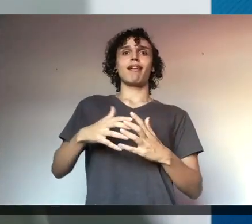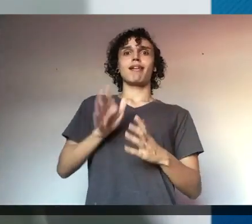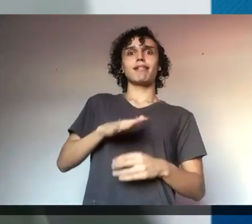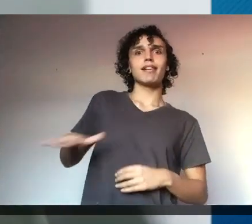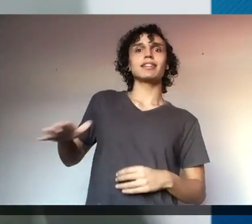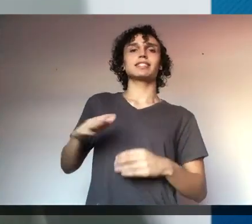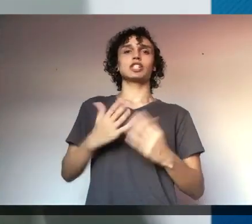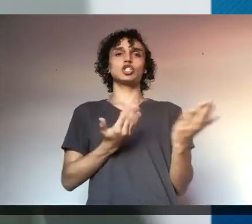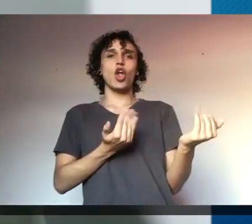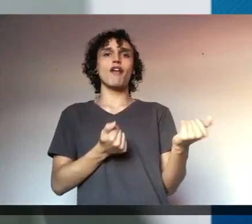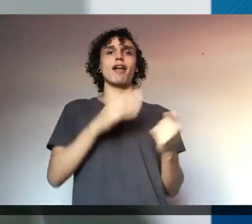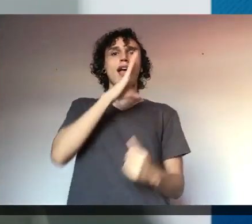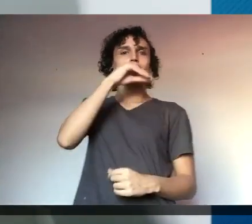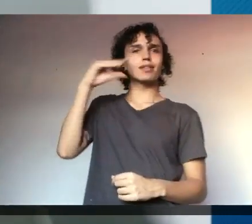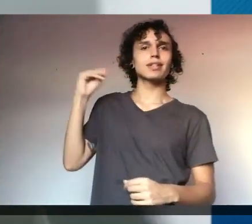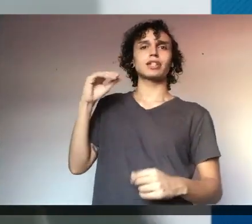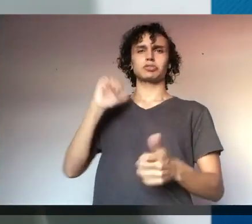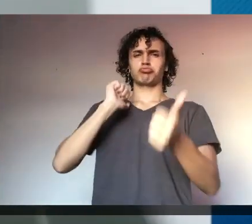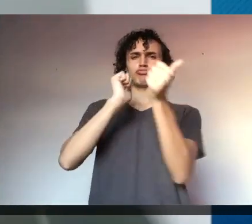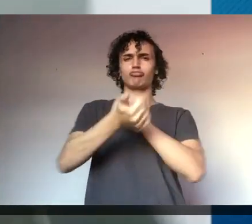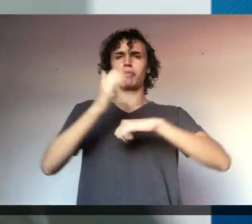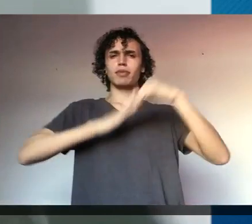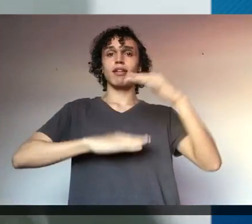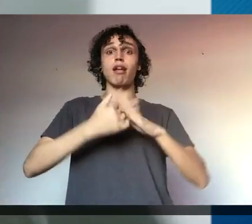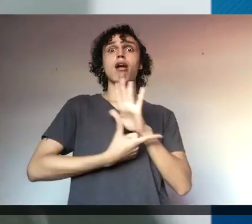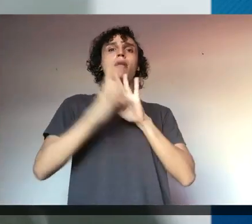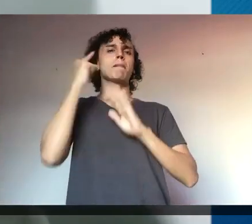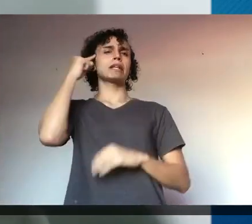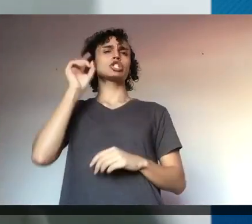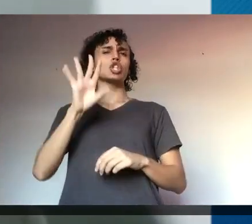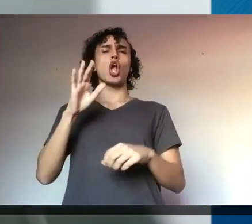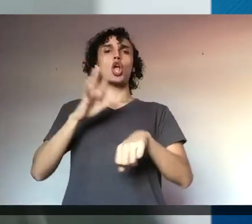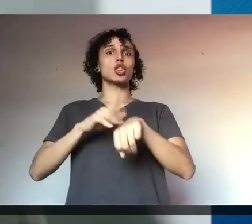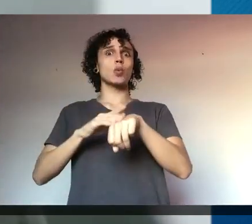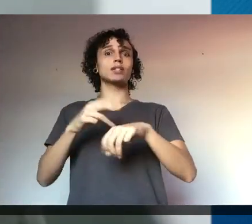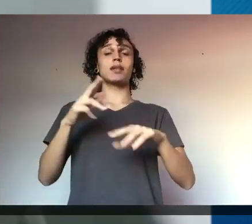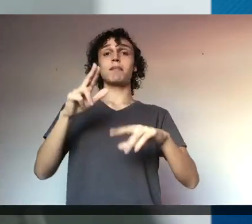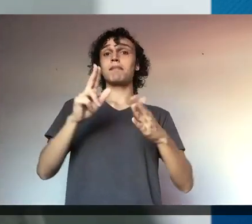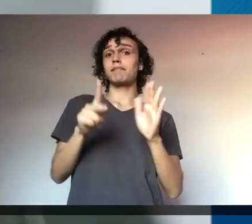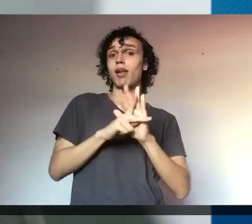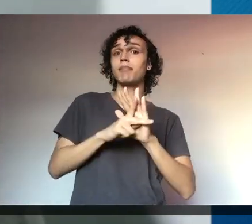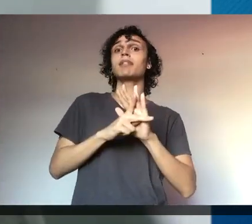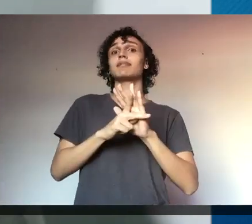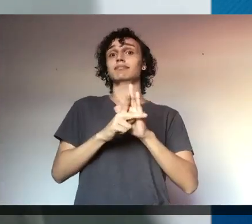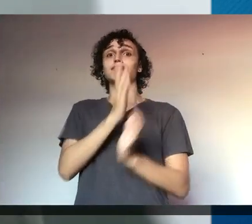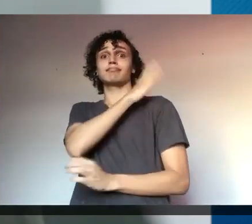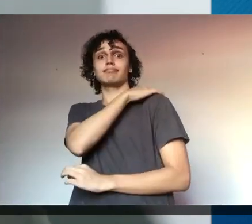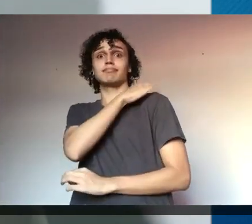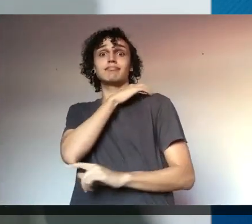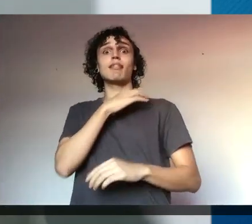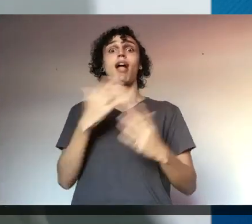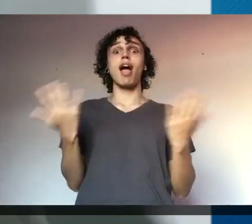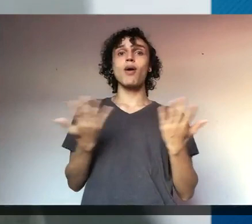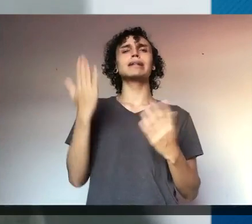crianças, jovens, adolescentes, atletas, e ela saiu de uma doença pulmonar para uma doença que afeta